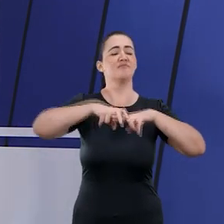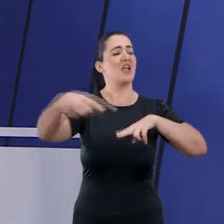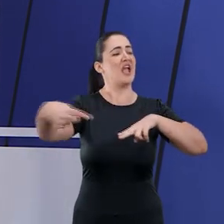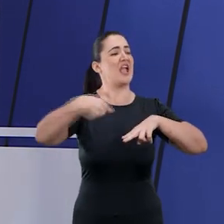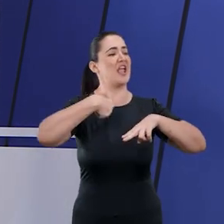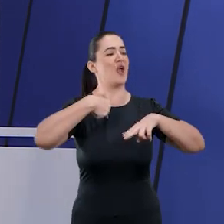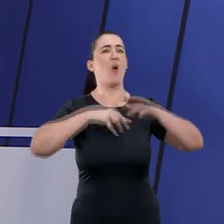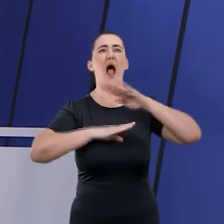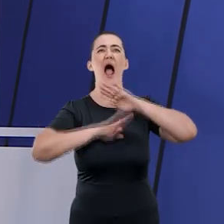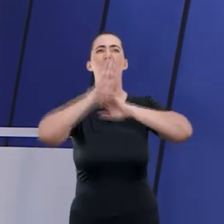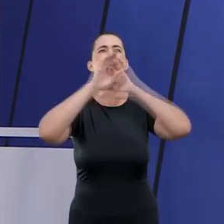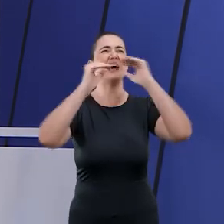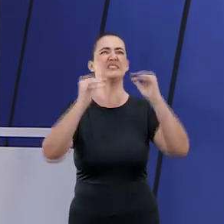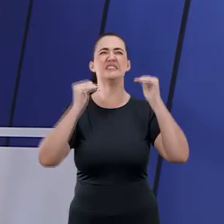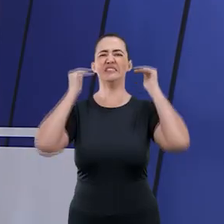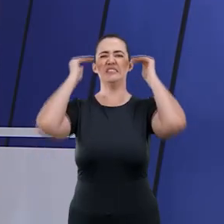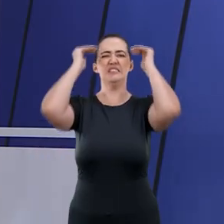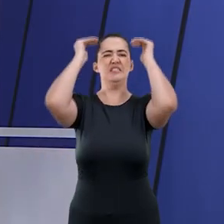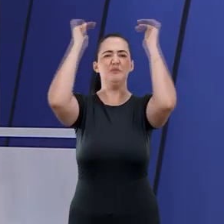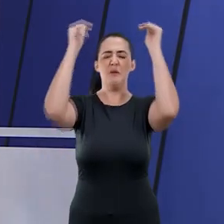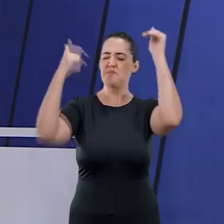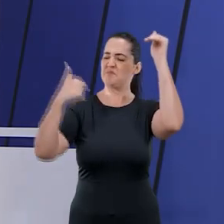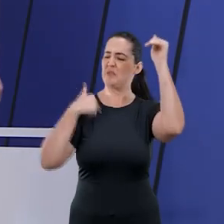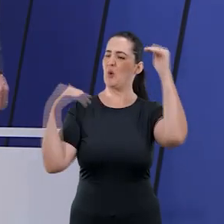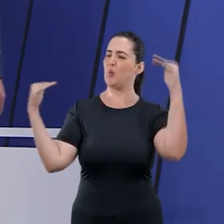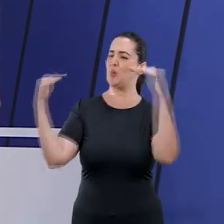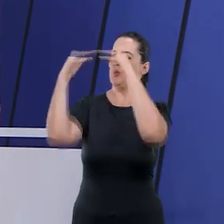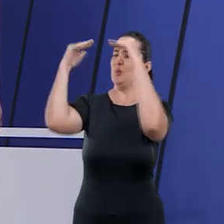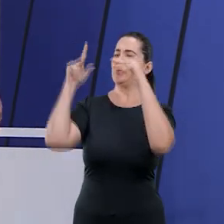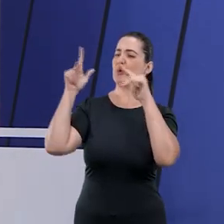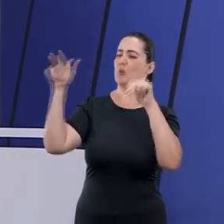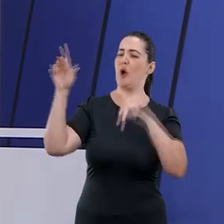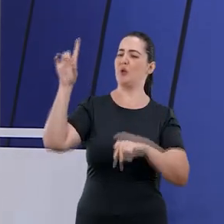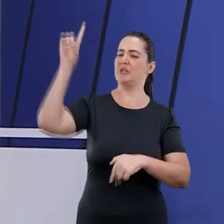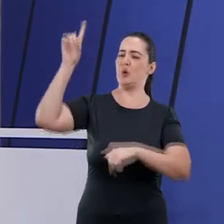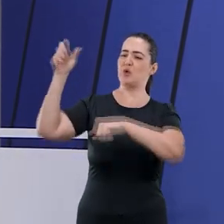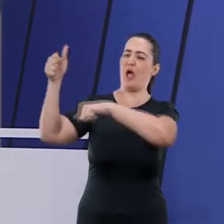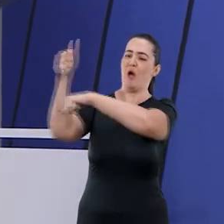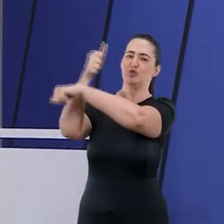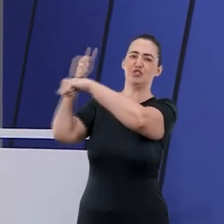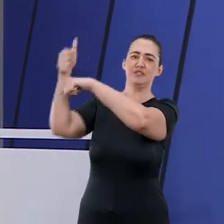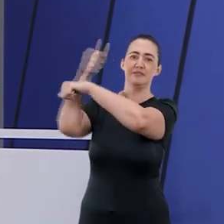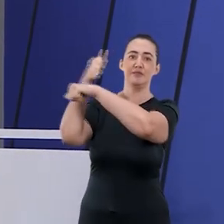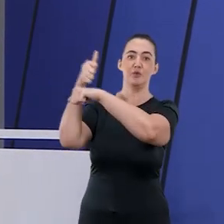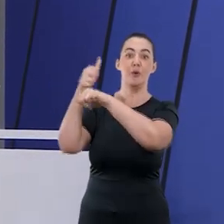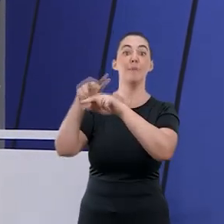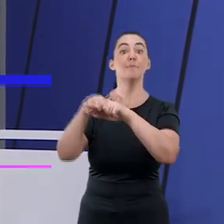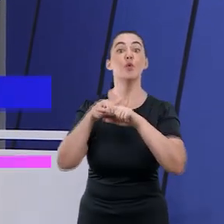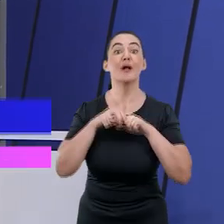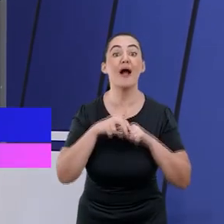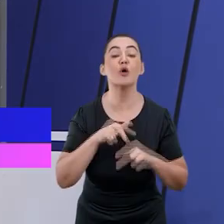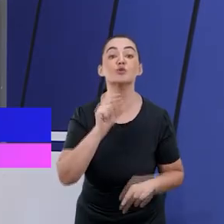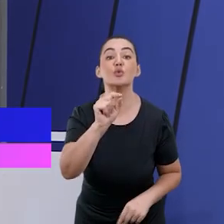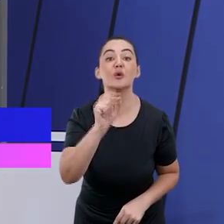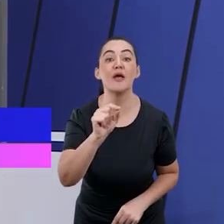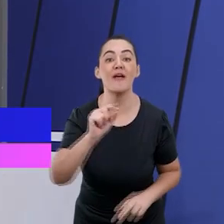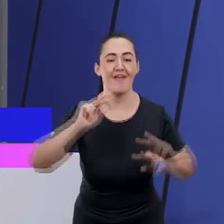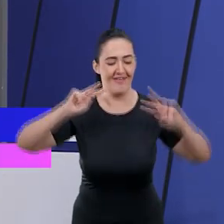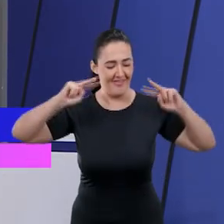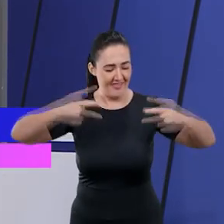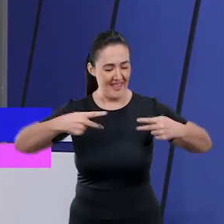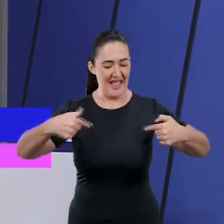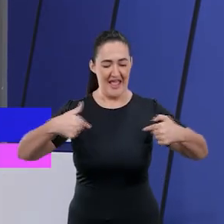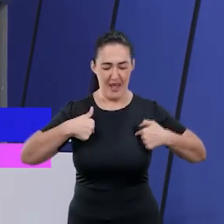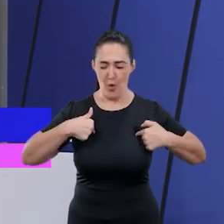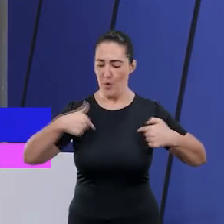das mais altas nuvens, eu serei semelhante ao Altíssimo. Esse anjo se envaideceu, ele se